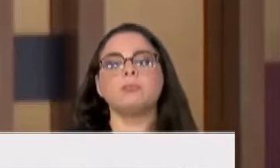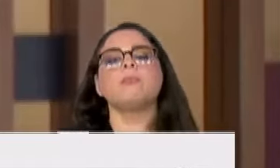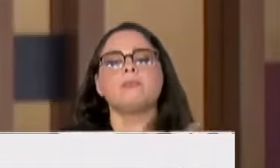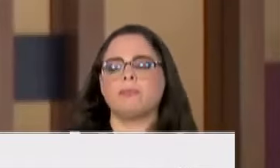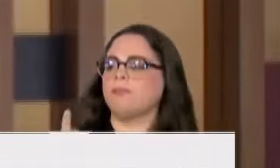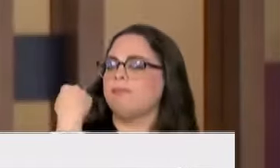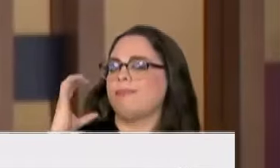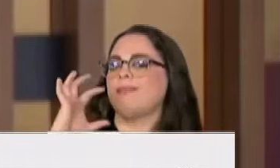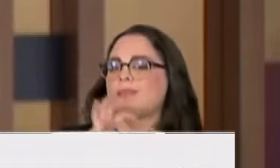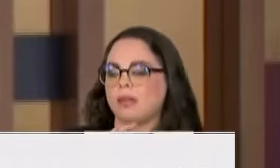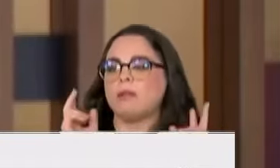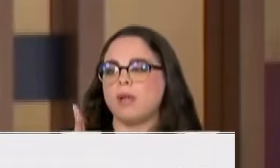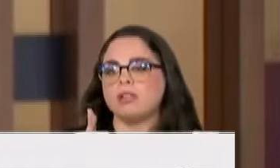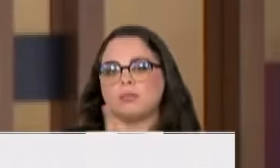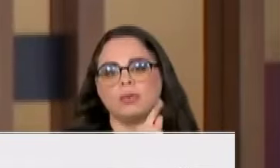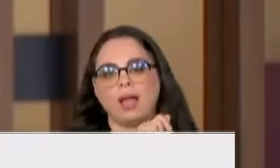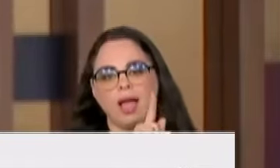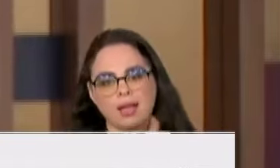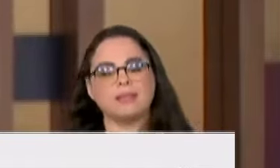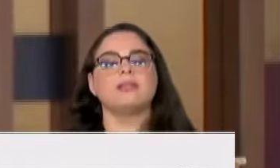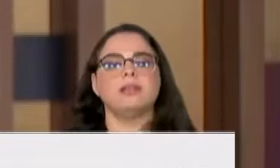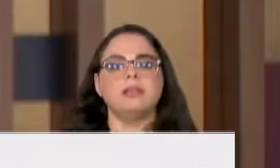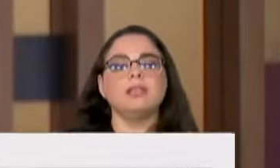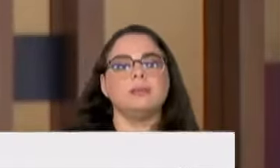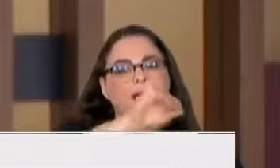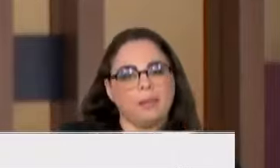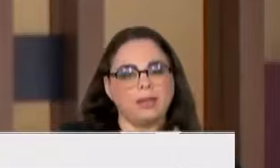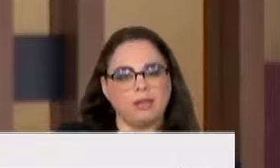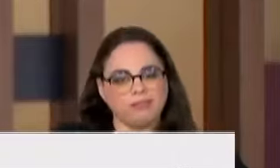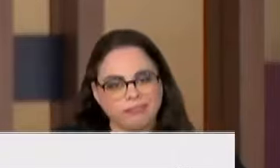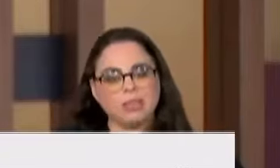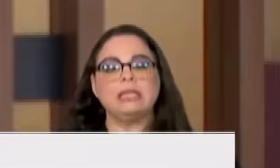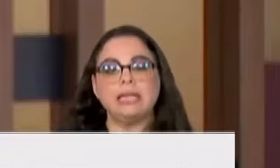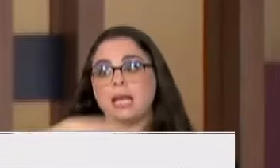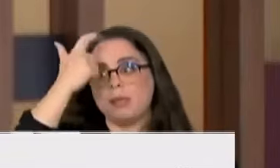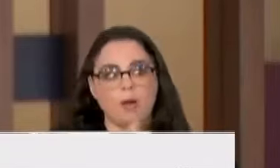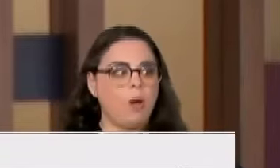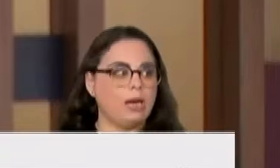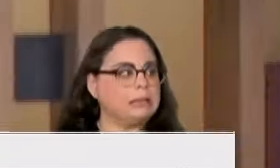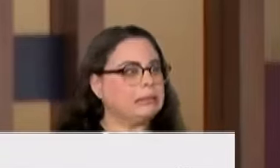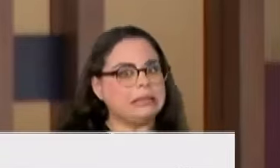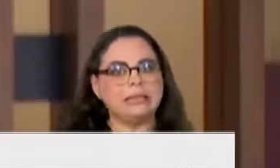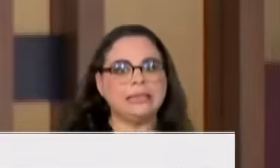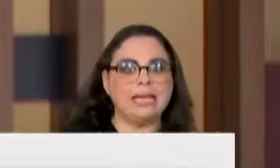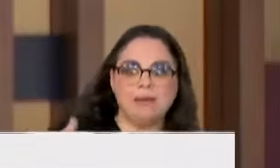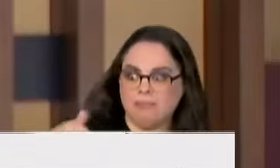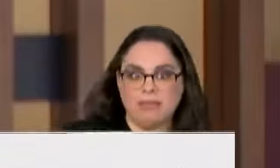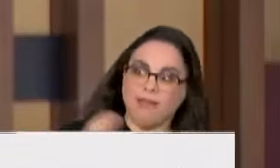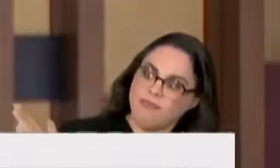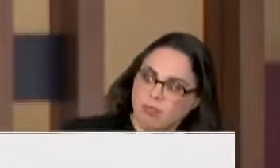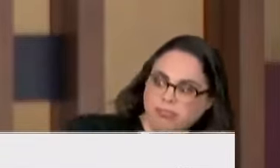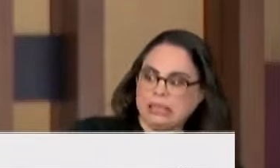operação, tanto na faixa de Gaza como em Tel Aviv, nós tínhamos desistências na hora do embarque, em função de familiares,